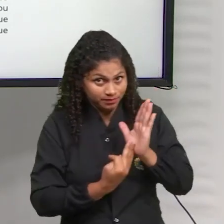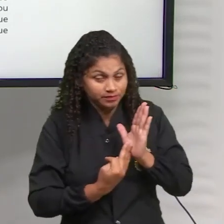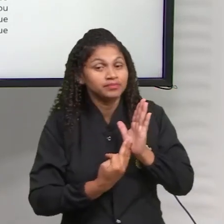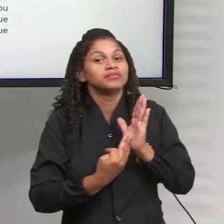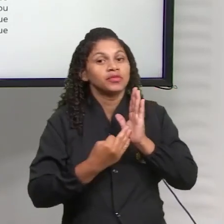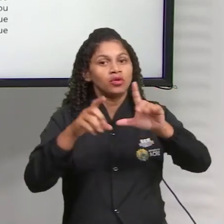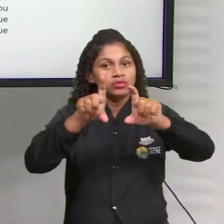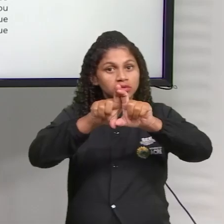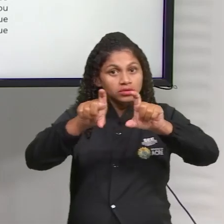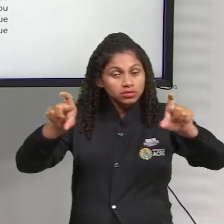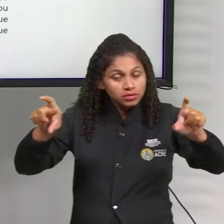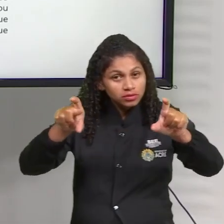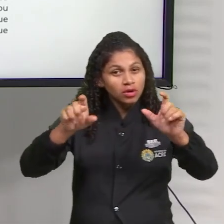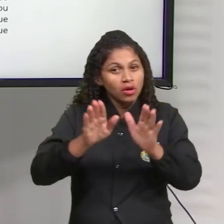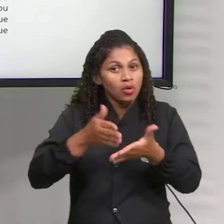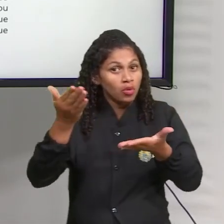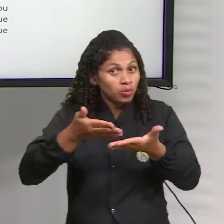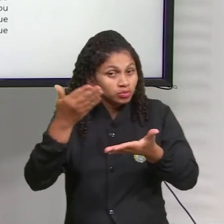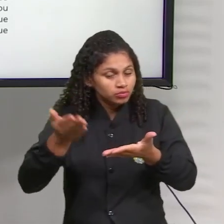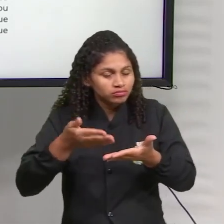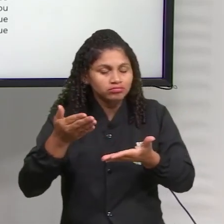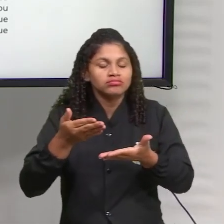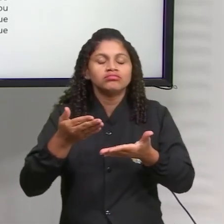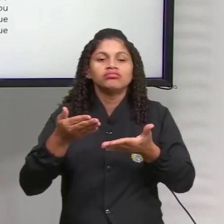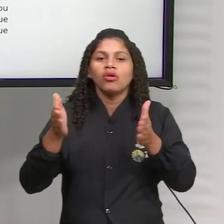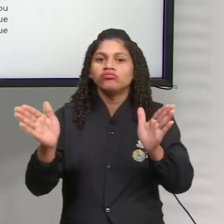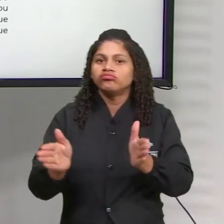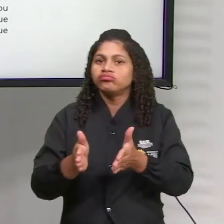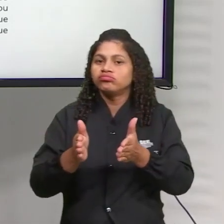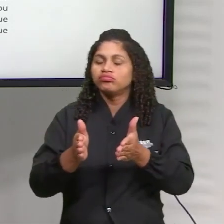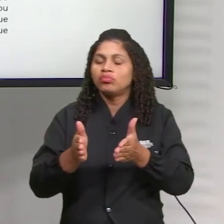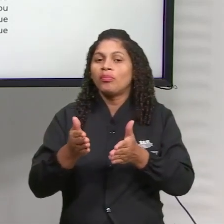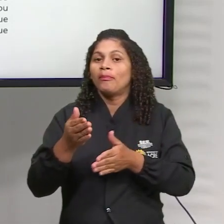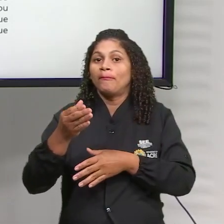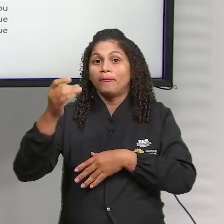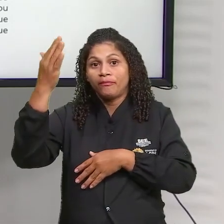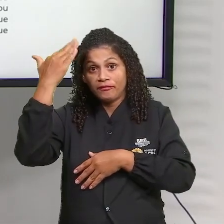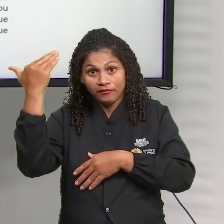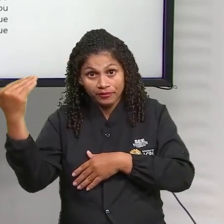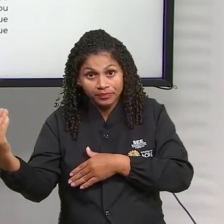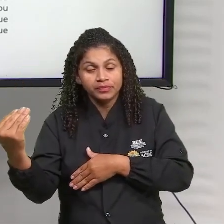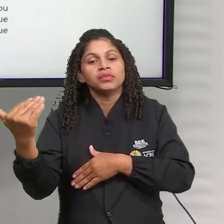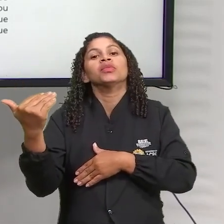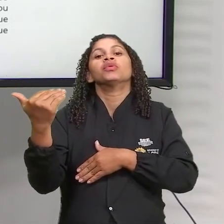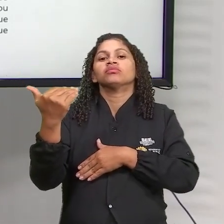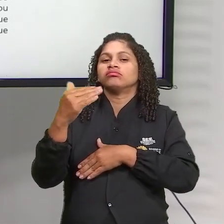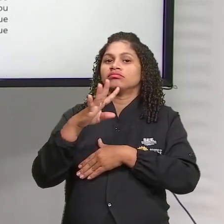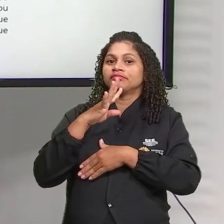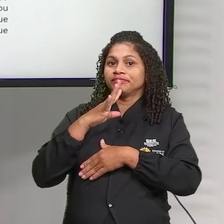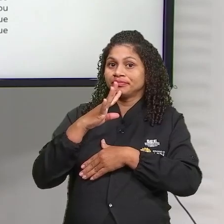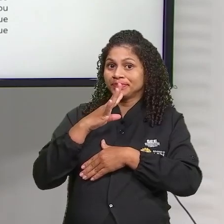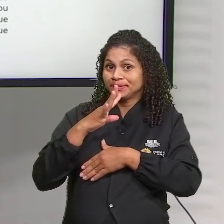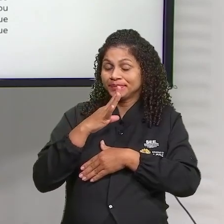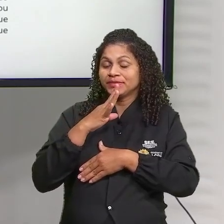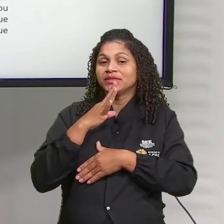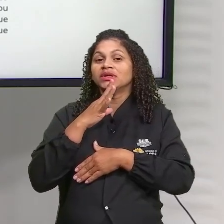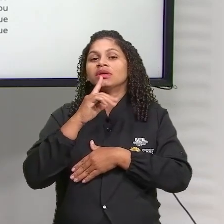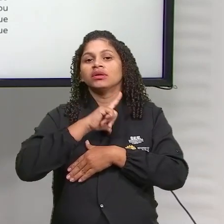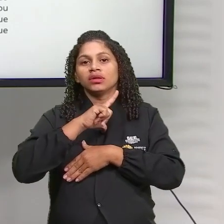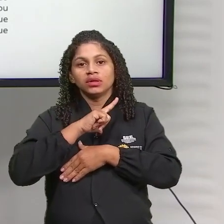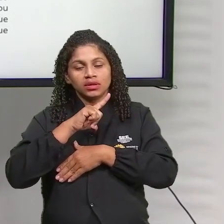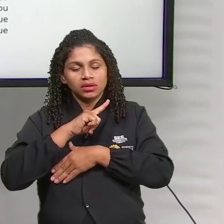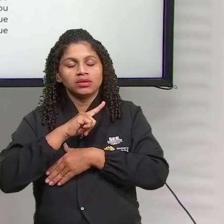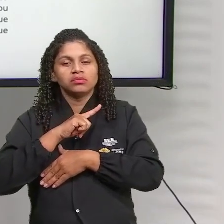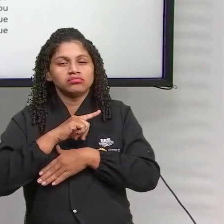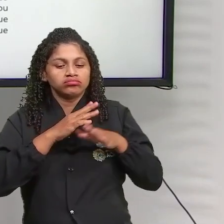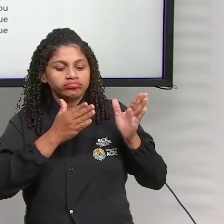livro muito famoso e que eu acho que todo mundo deveria ler. Tá? Que é A Hora da Estrela, da Clarice Lispector. Tem um filme também que é excelente,